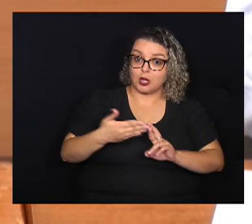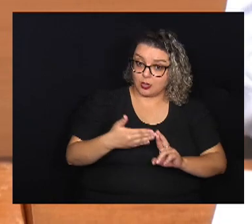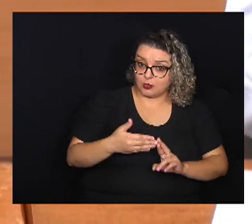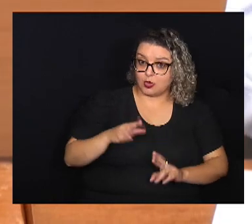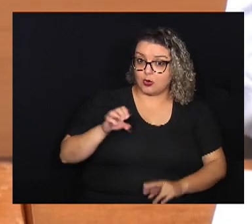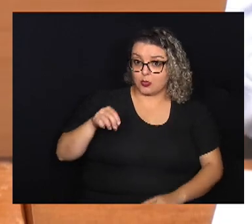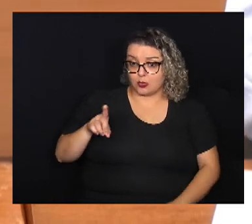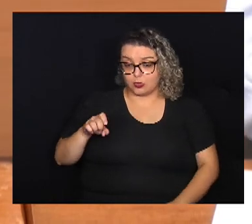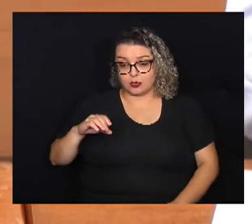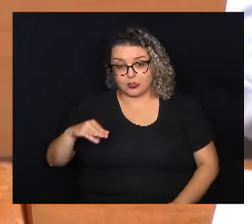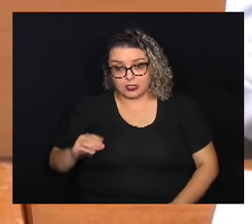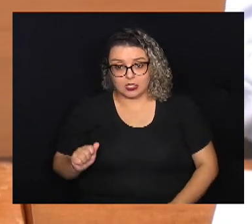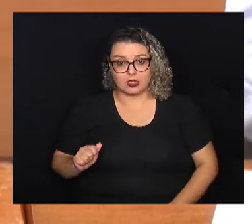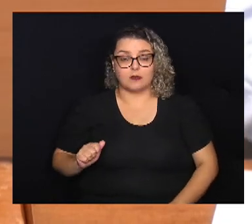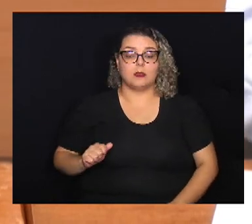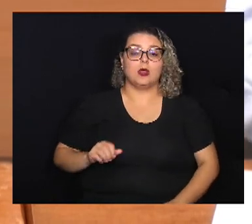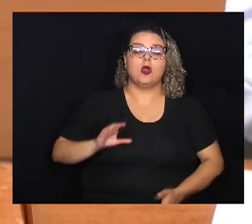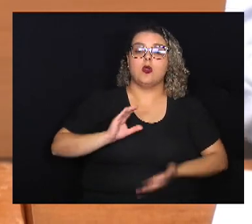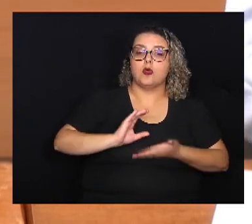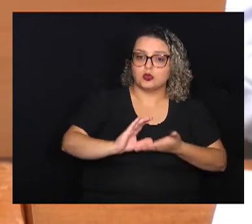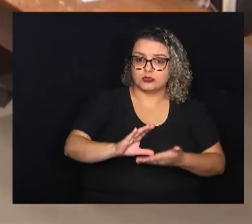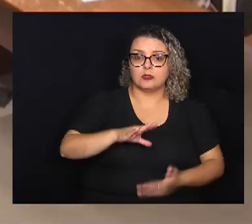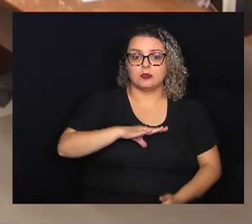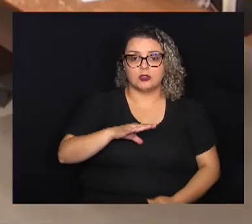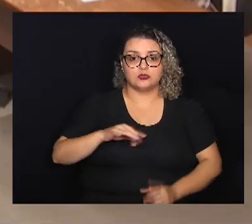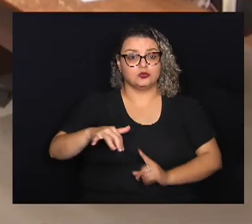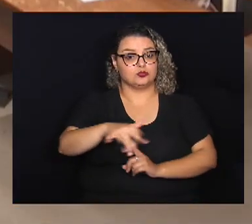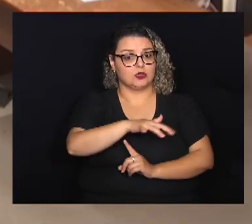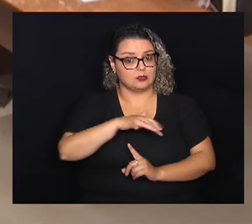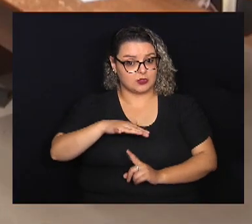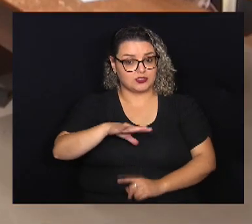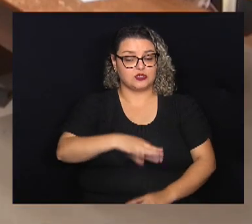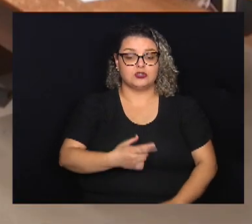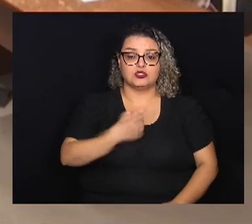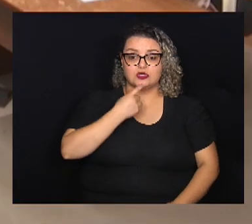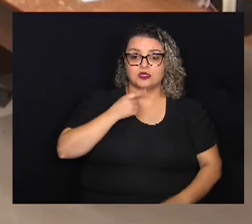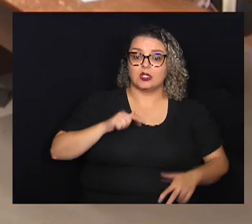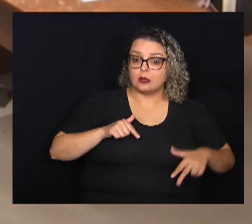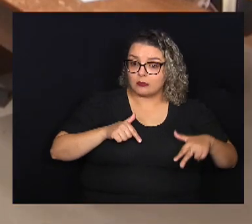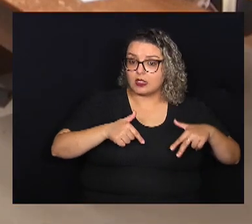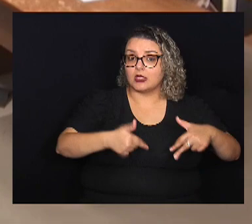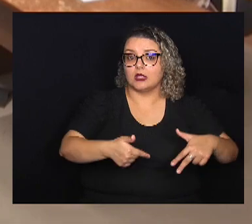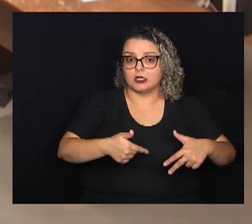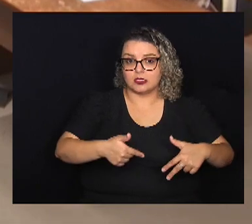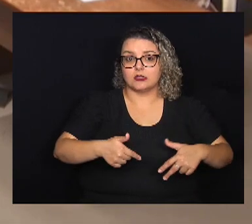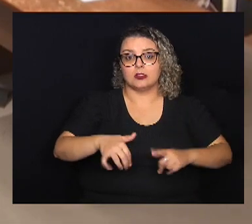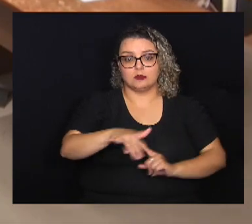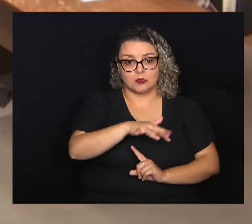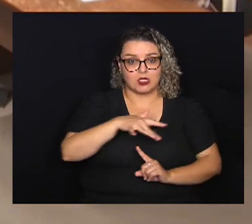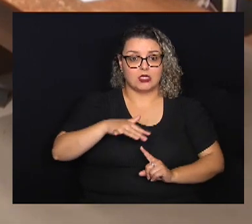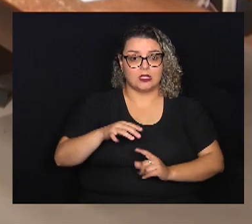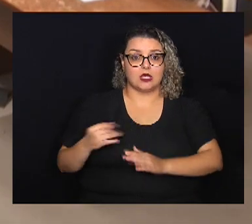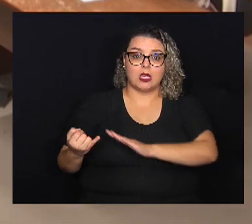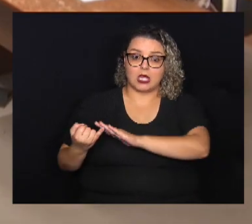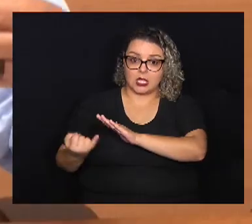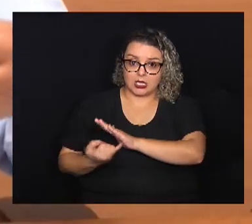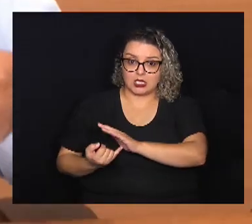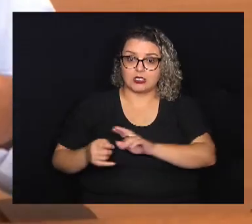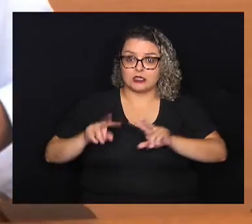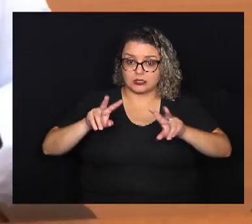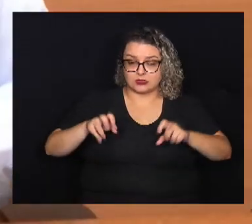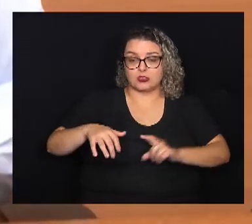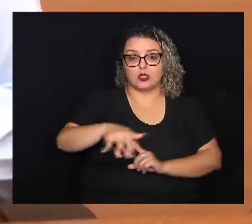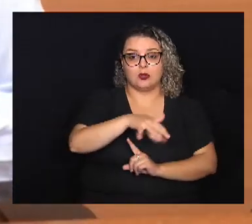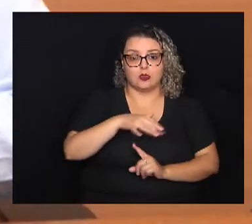Condema Conselho Municipal do Meio Ambiente de Campinas Ambientalistas e entidades ligadas à questão ambiental.